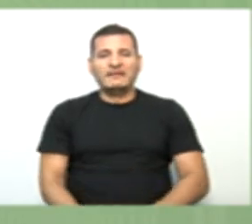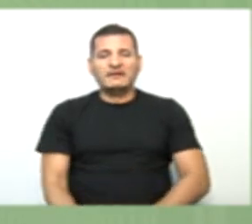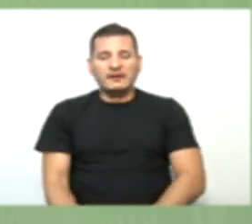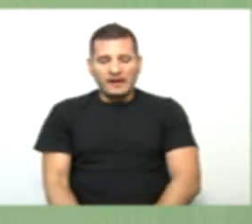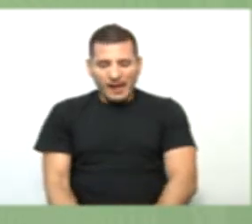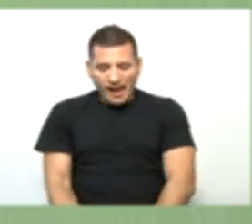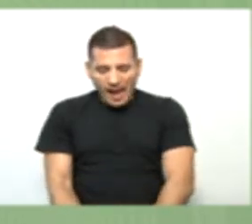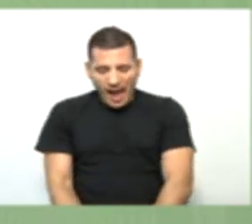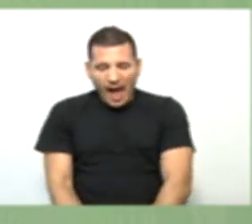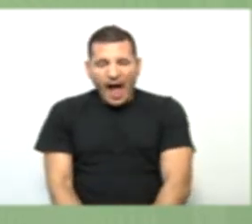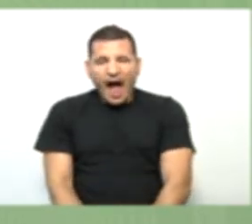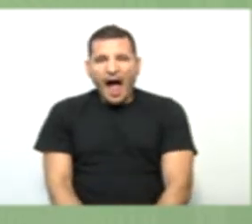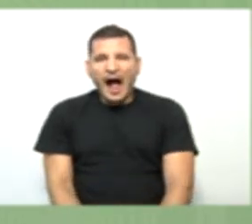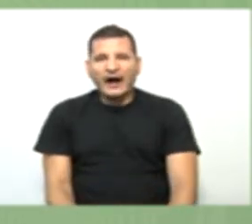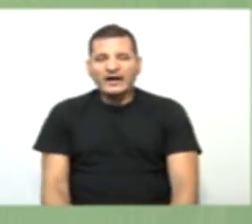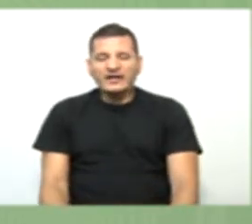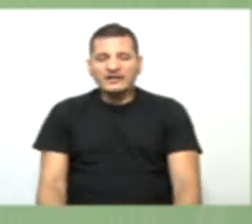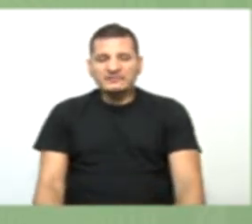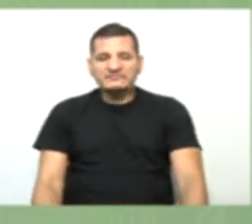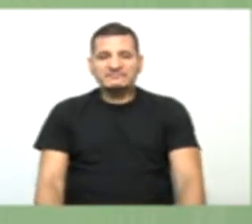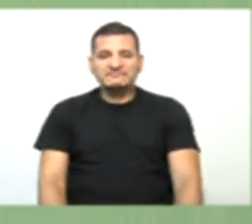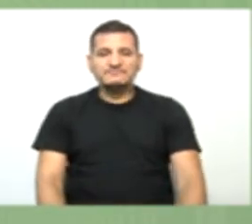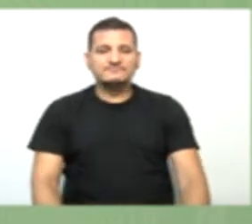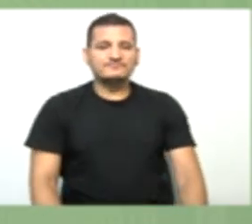e digite um número.